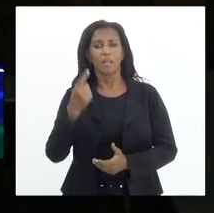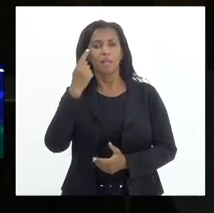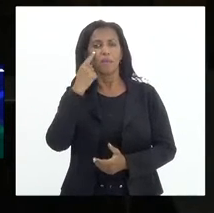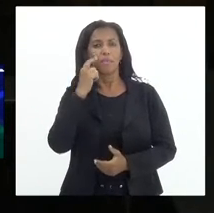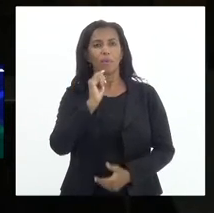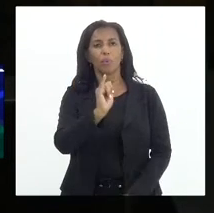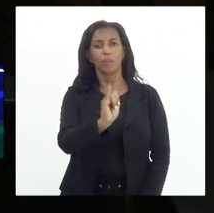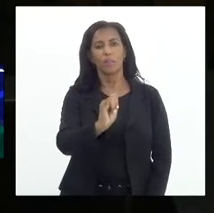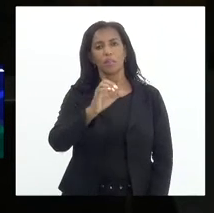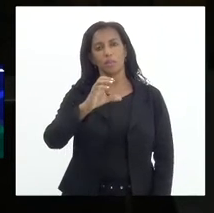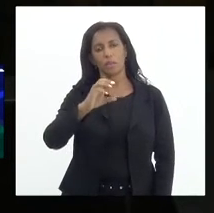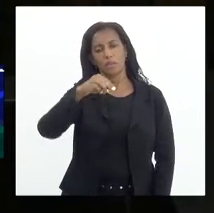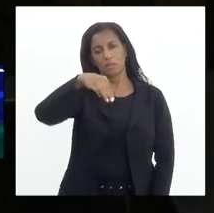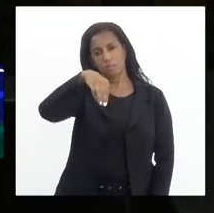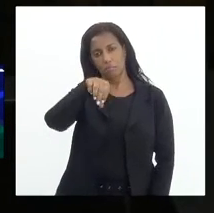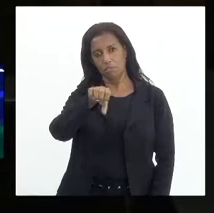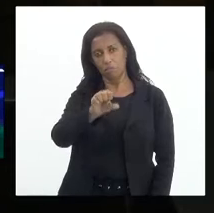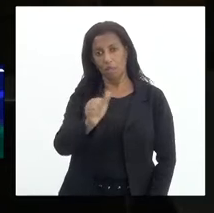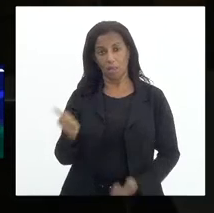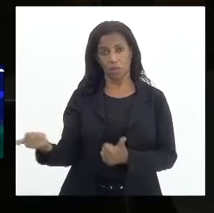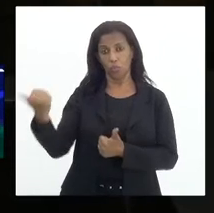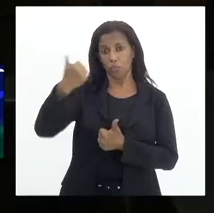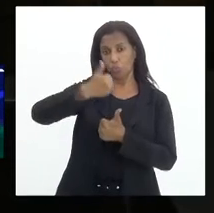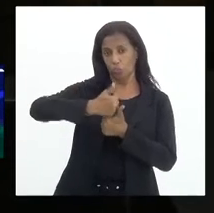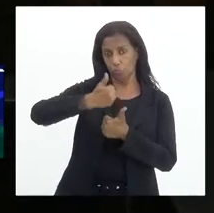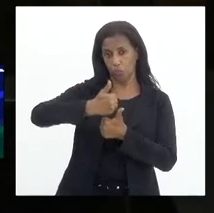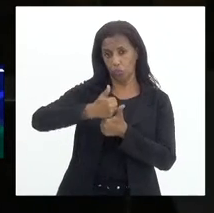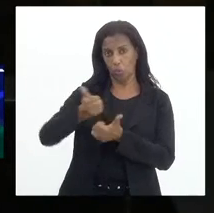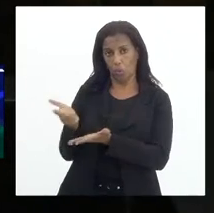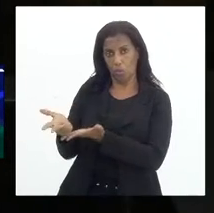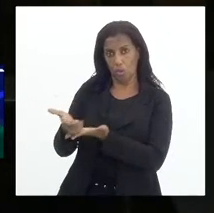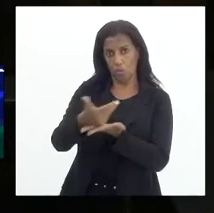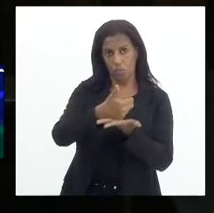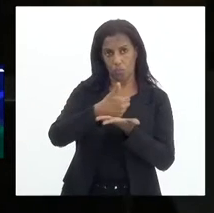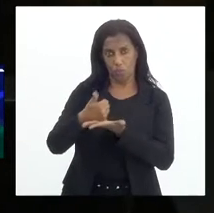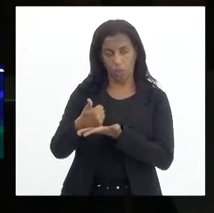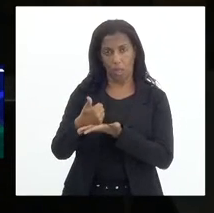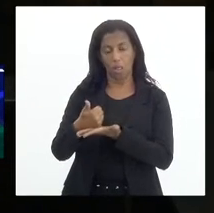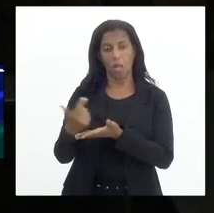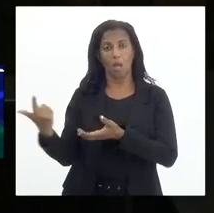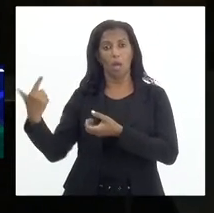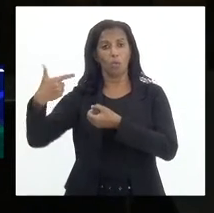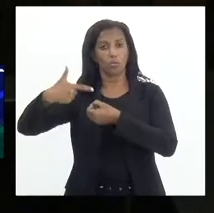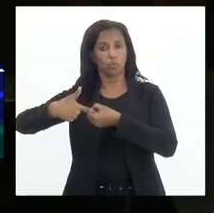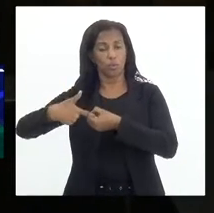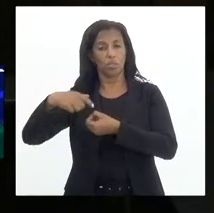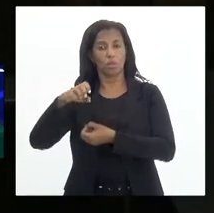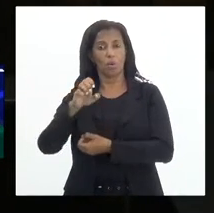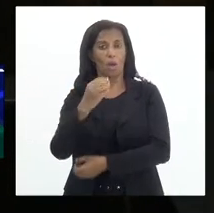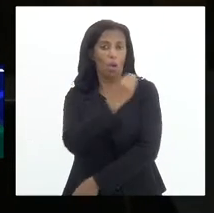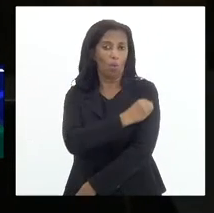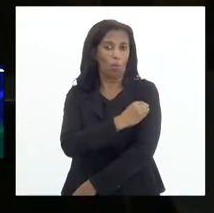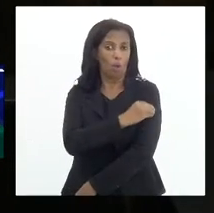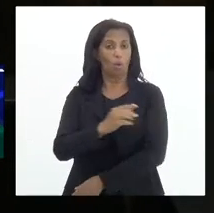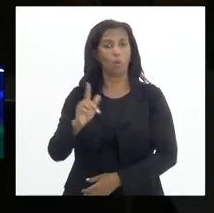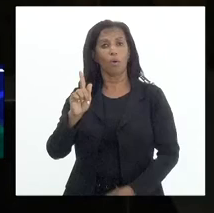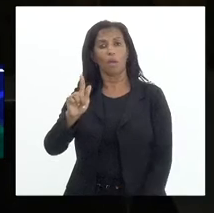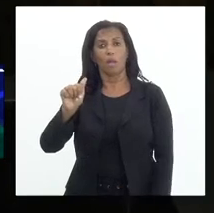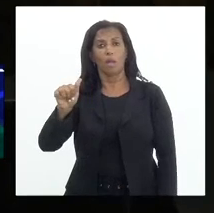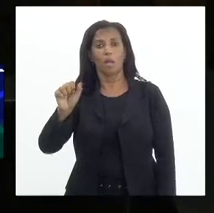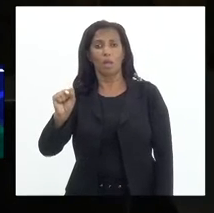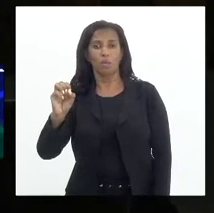ICMS, que é a substituição tributária, relativa ao diesel, etanol, hidratado e a